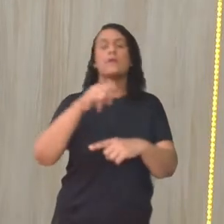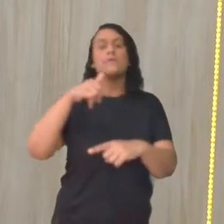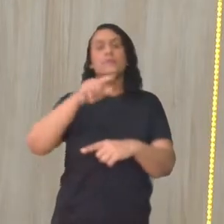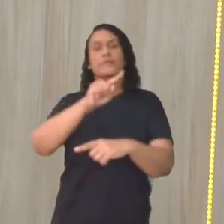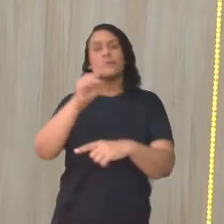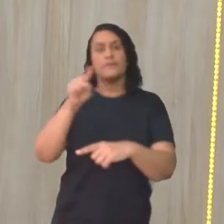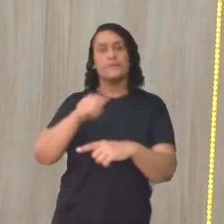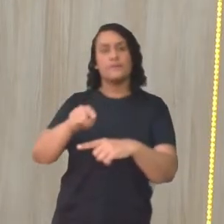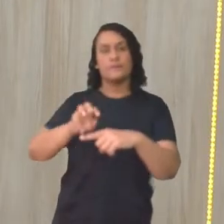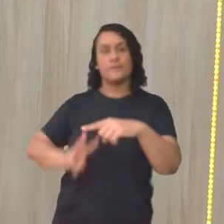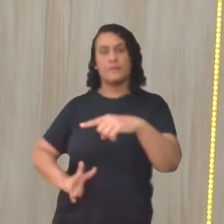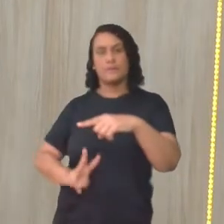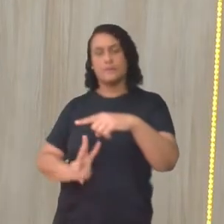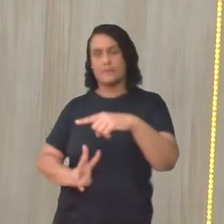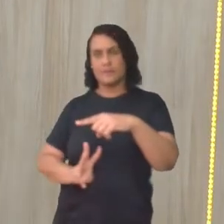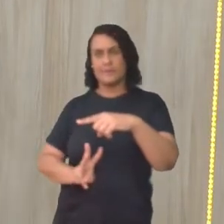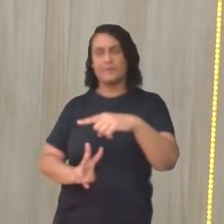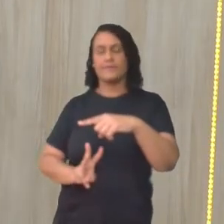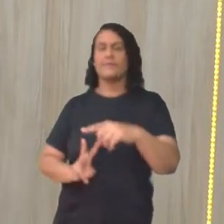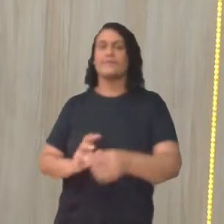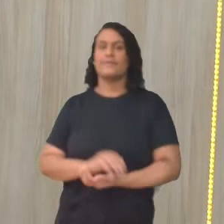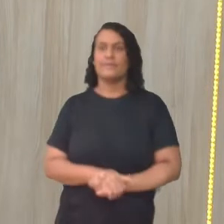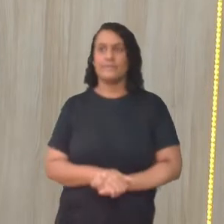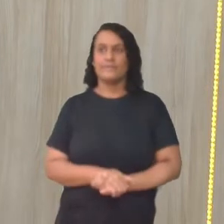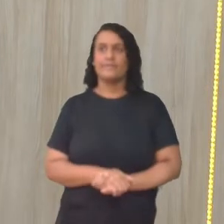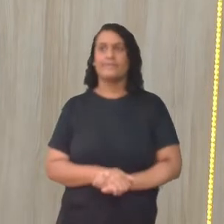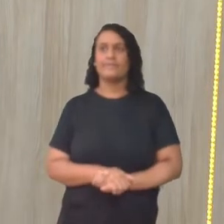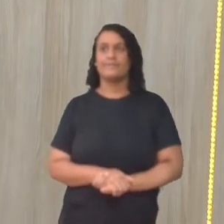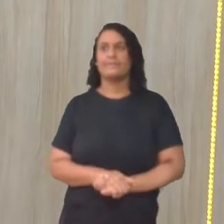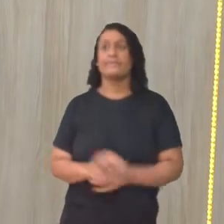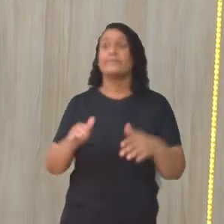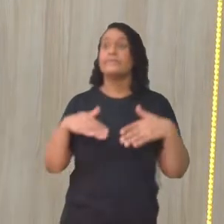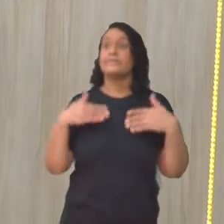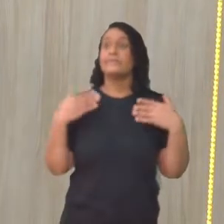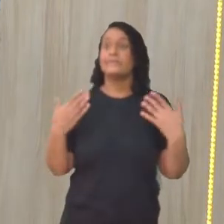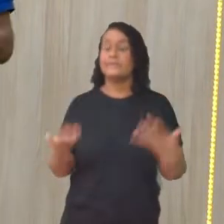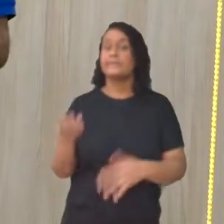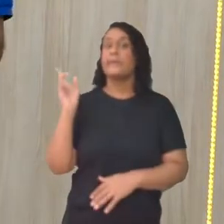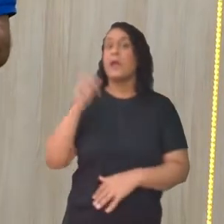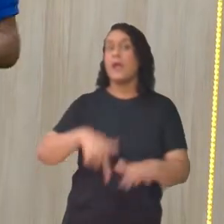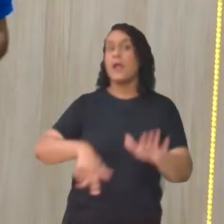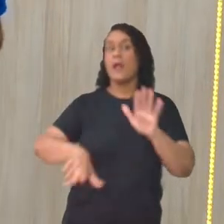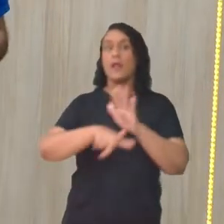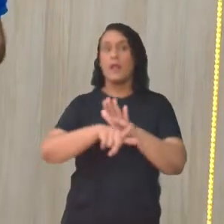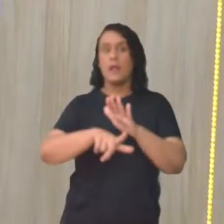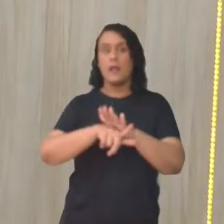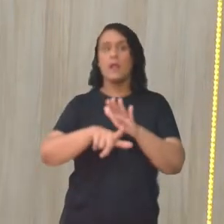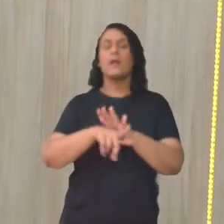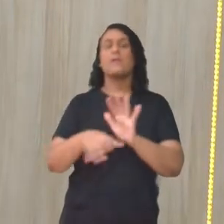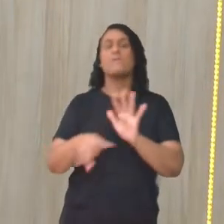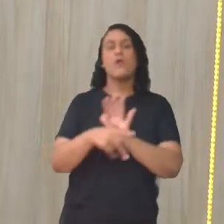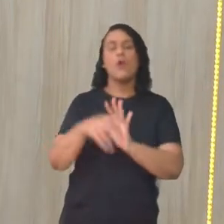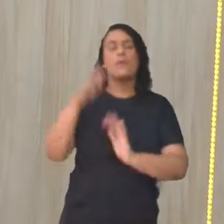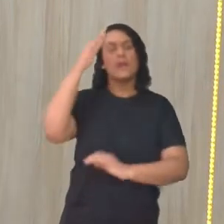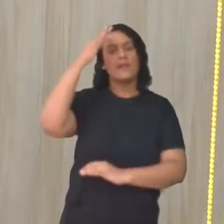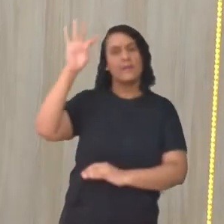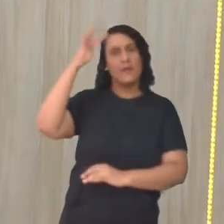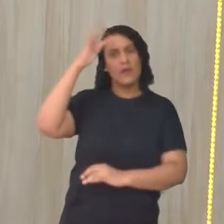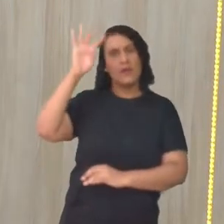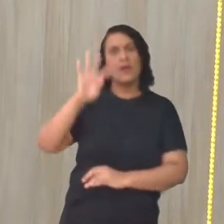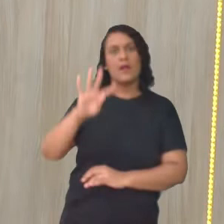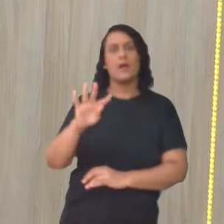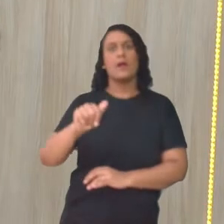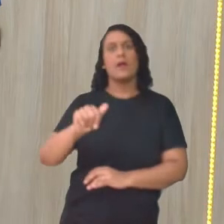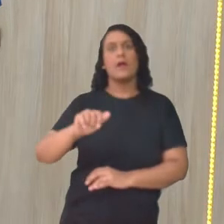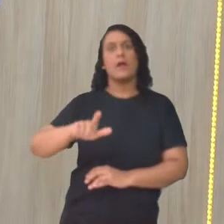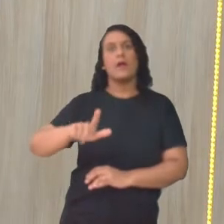W. Aqui vai aparecer Z e aqui o W específico. Então, essa é a lei da proporcionalidade, a parte mais simples do cálculo